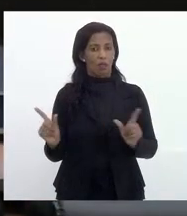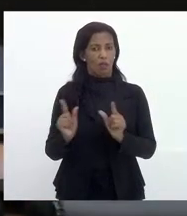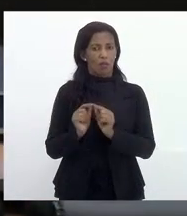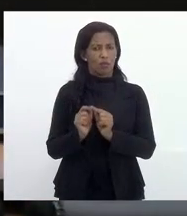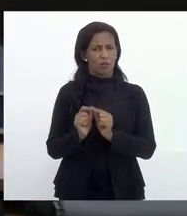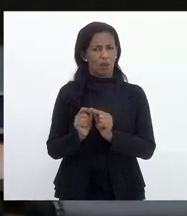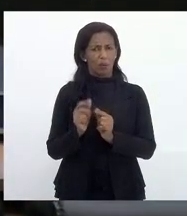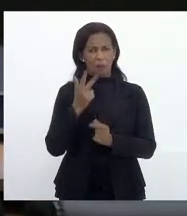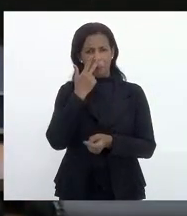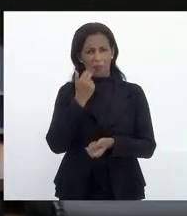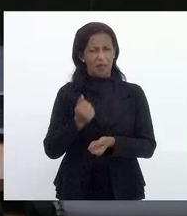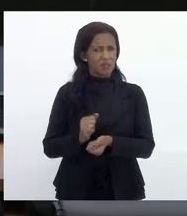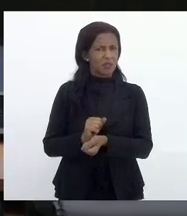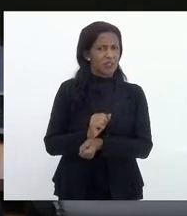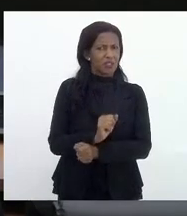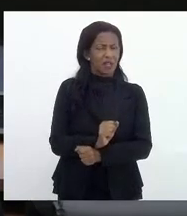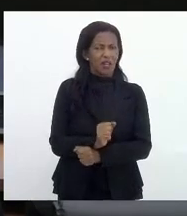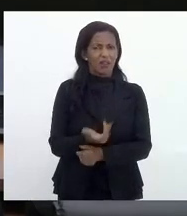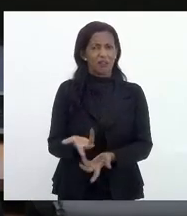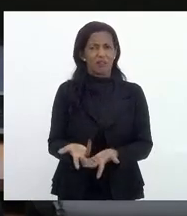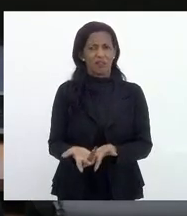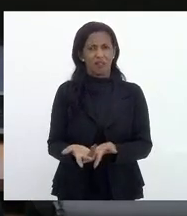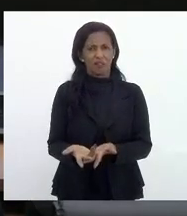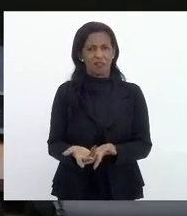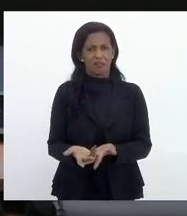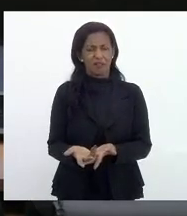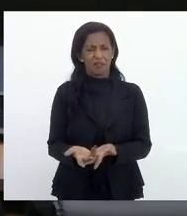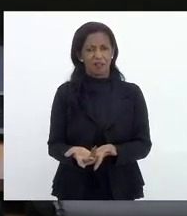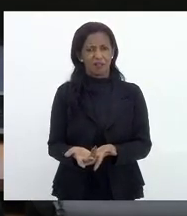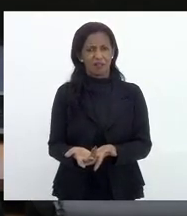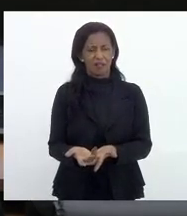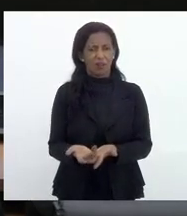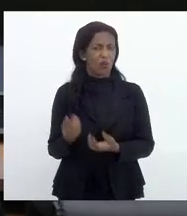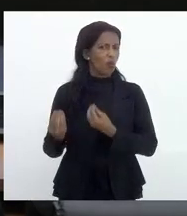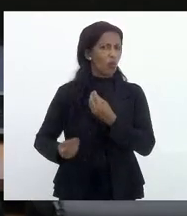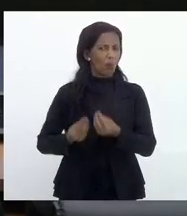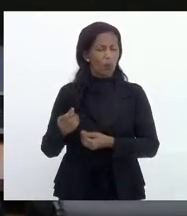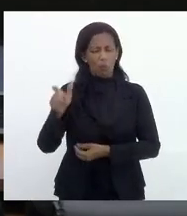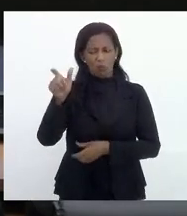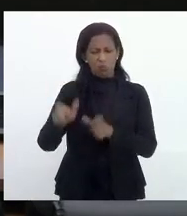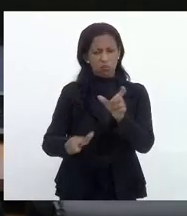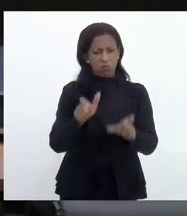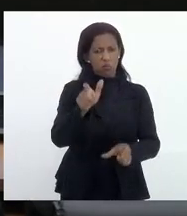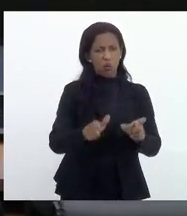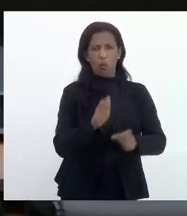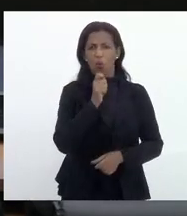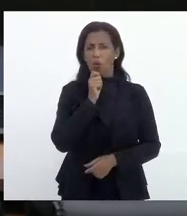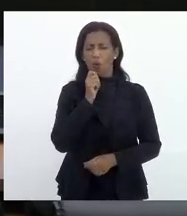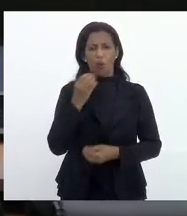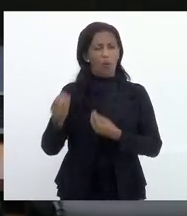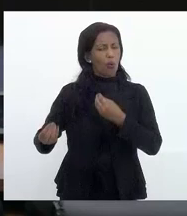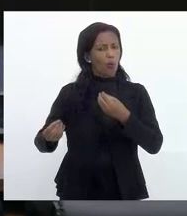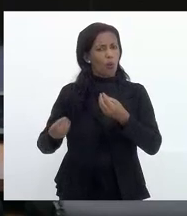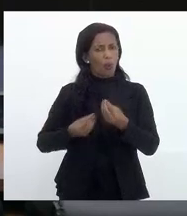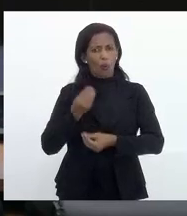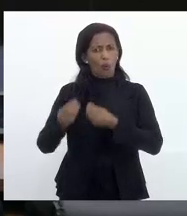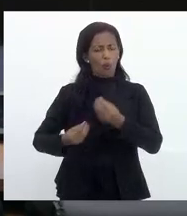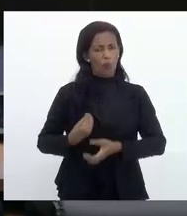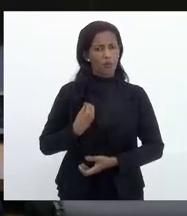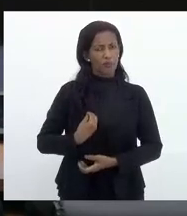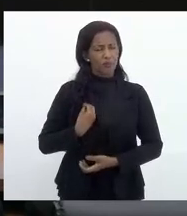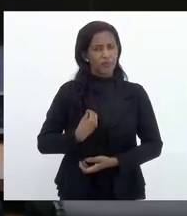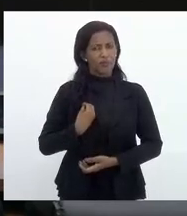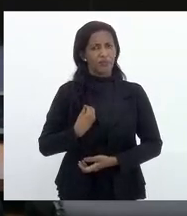escrava já né redução a nave a condição de escravo porque essas pessoas não terão condição de